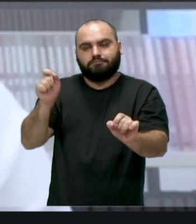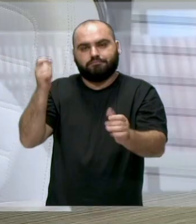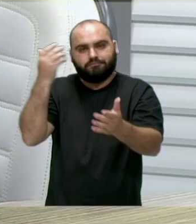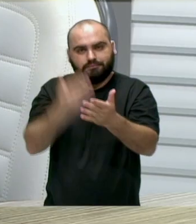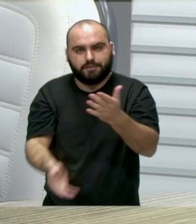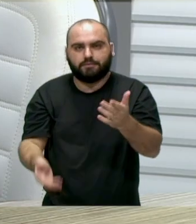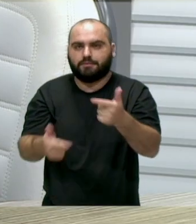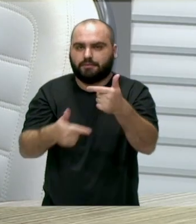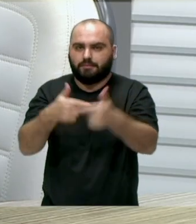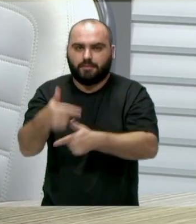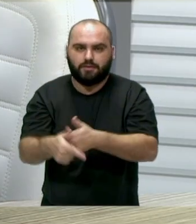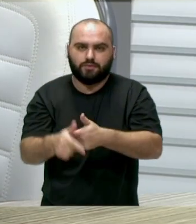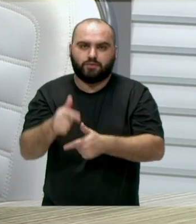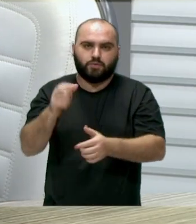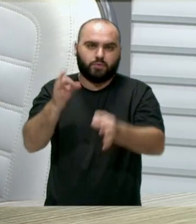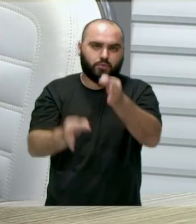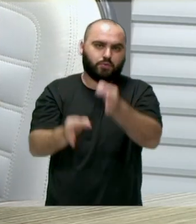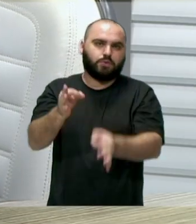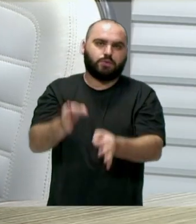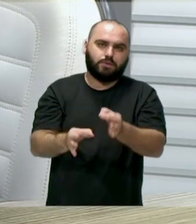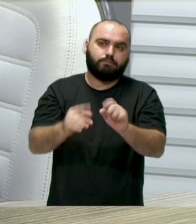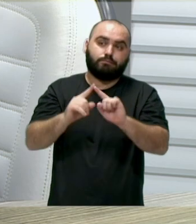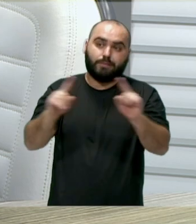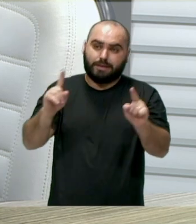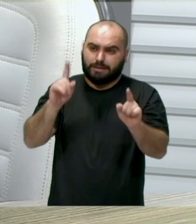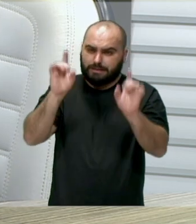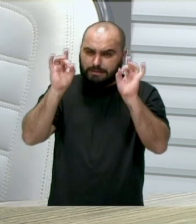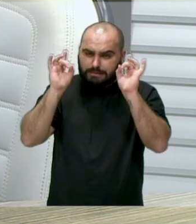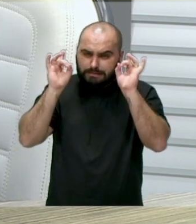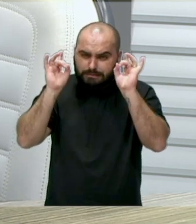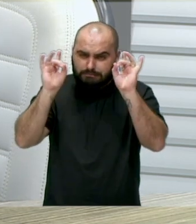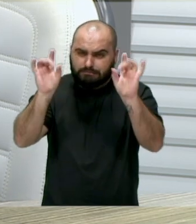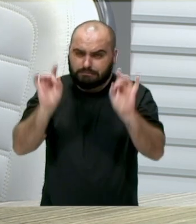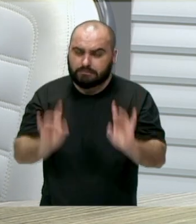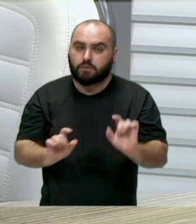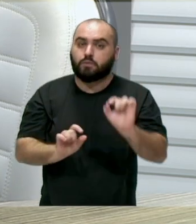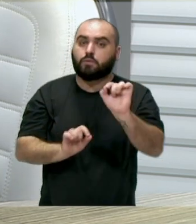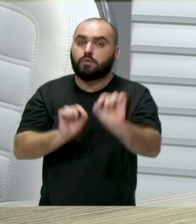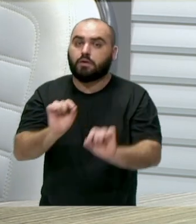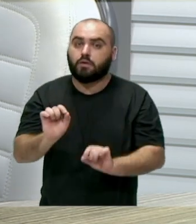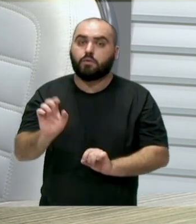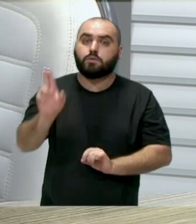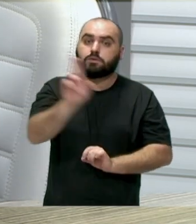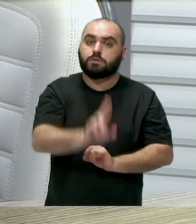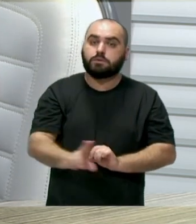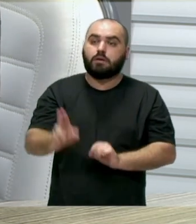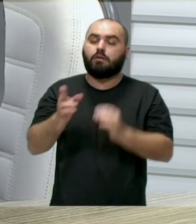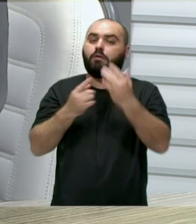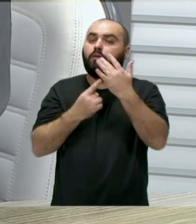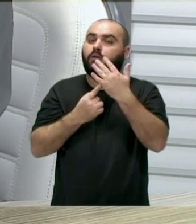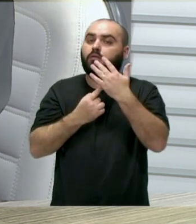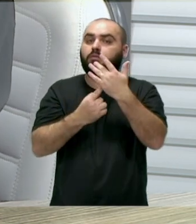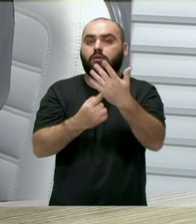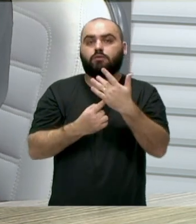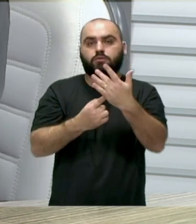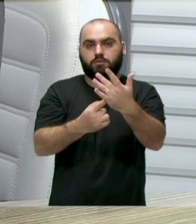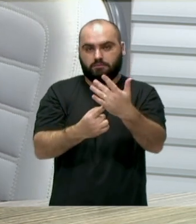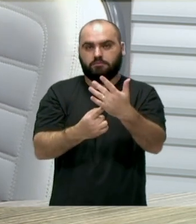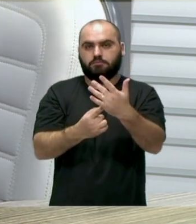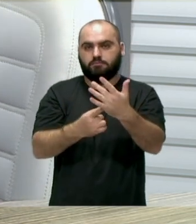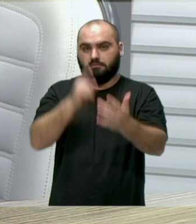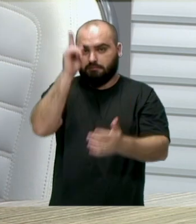da Justiça Eleitoral como um todo, mas especificamente o uso de uma tecnologia que é uma tecnologia